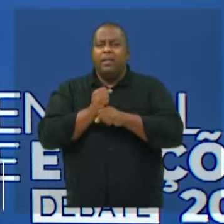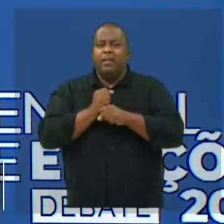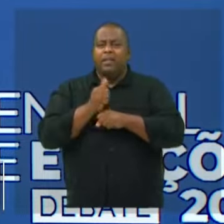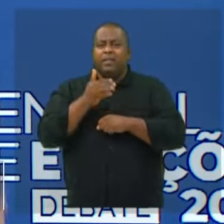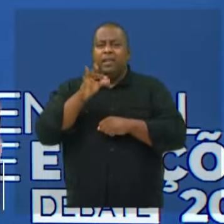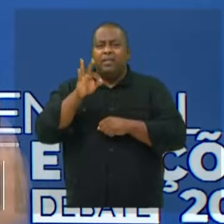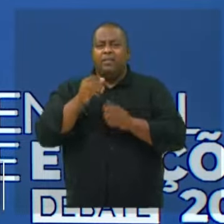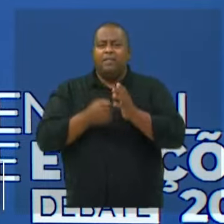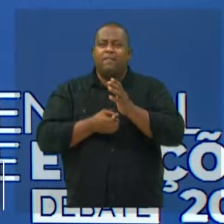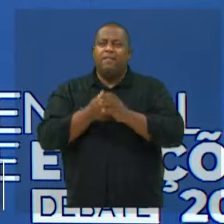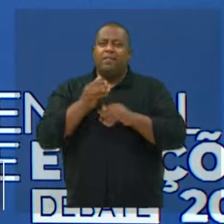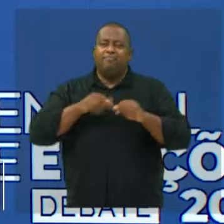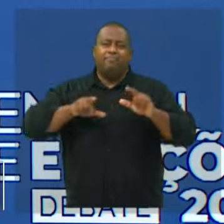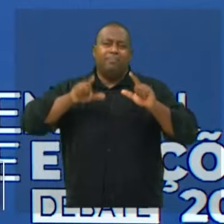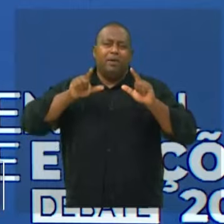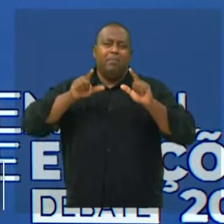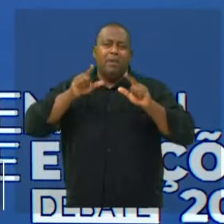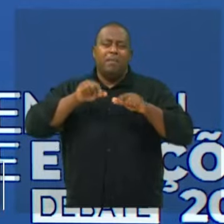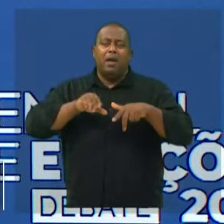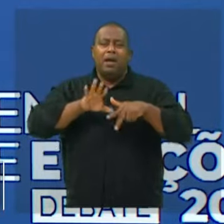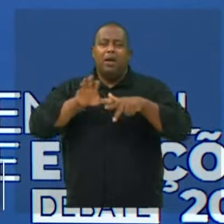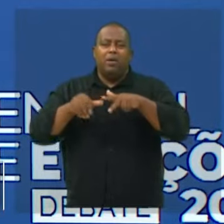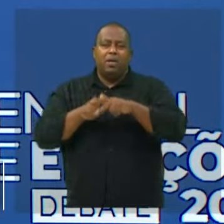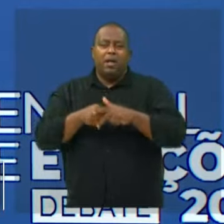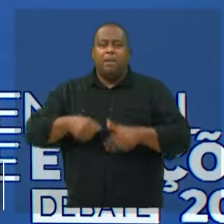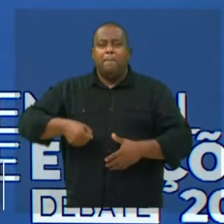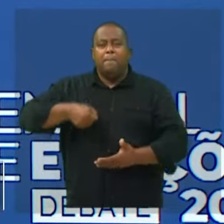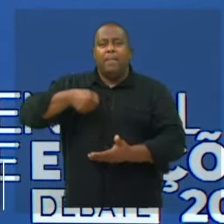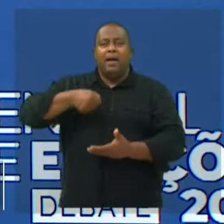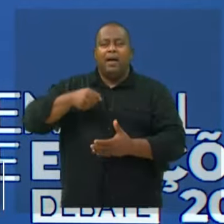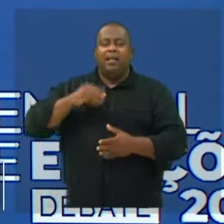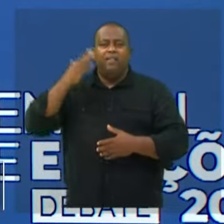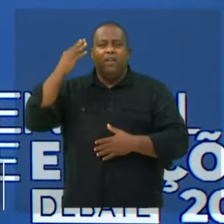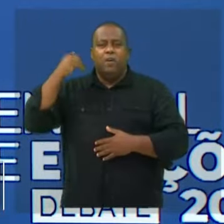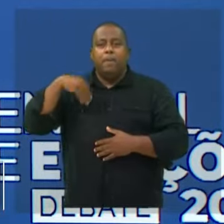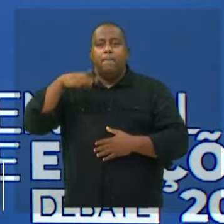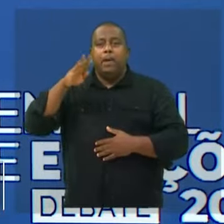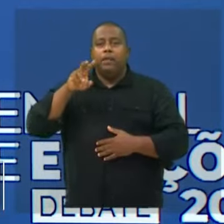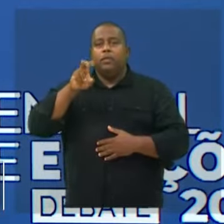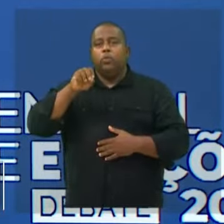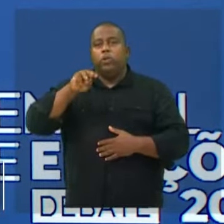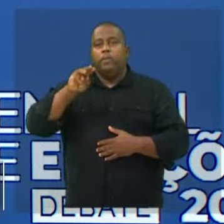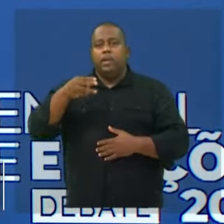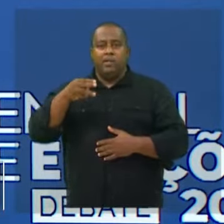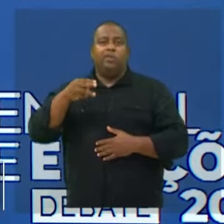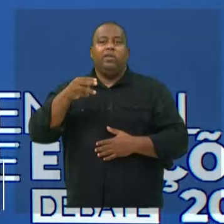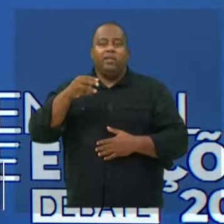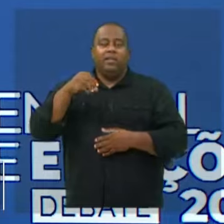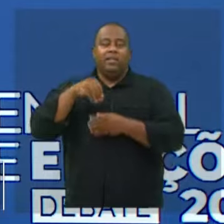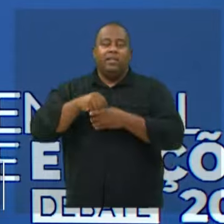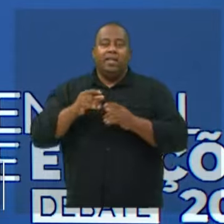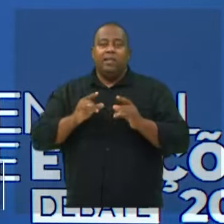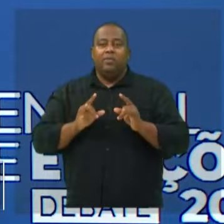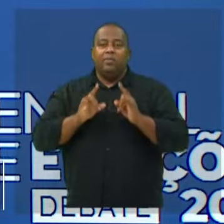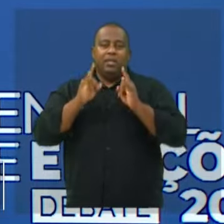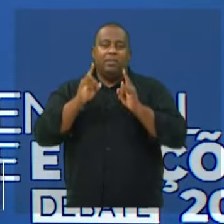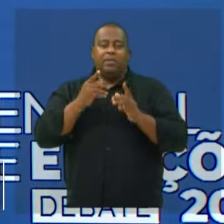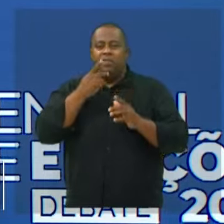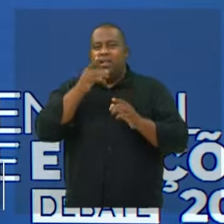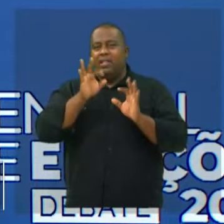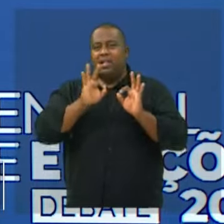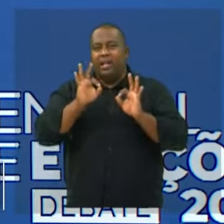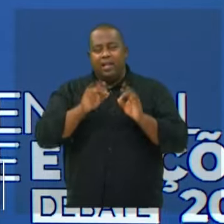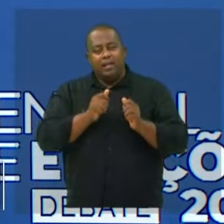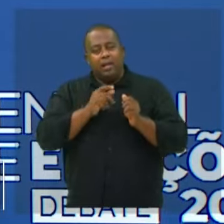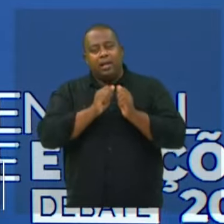atolou em escândalos de corrupção com aquela mala famosa de mais de R 50 milhões de reais em um apartamento o senhor não fala nada sobre essa